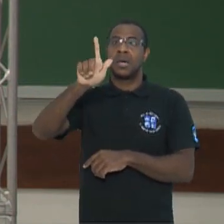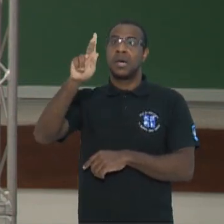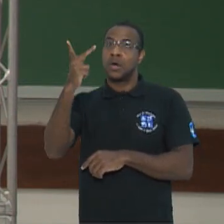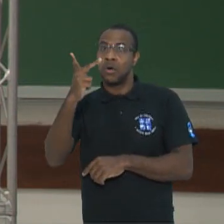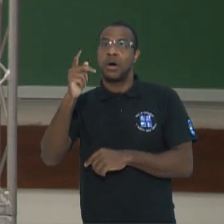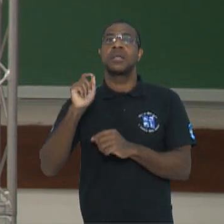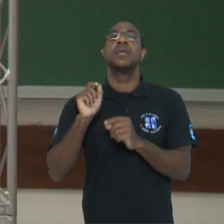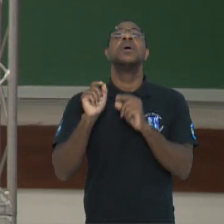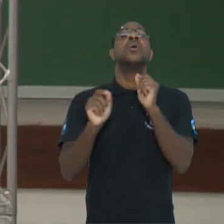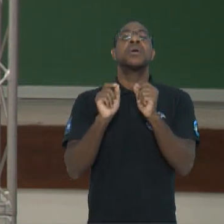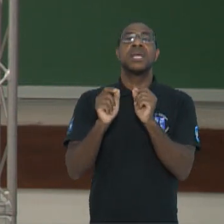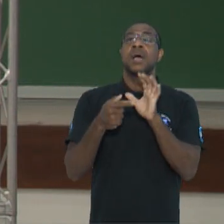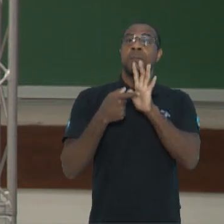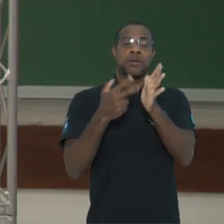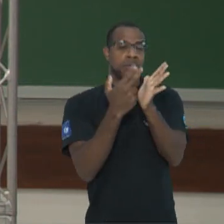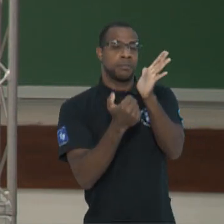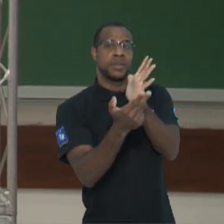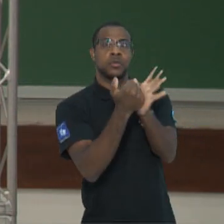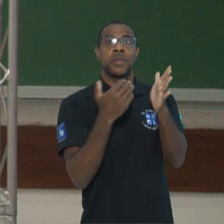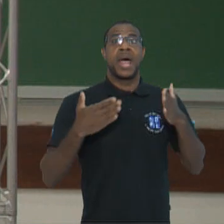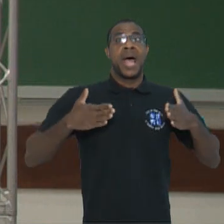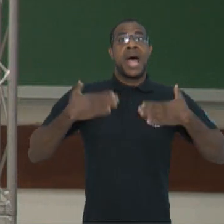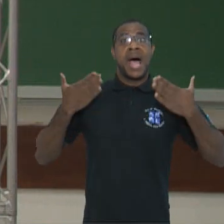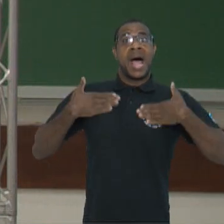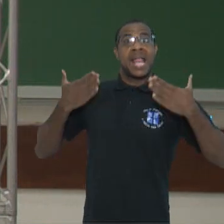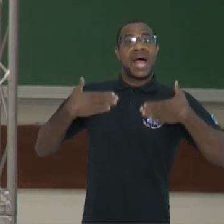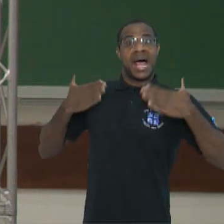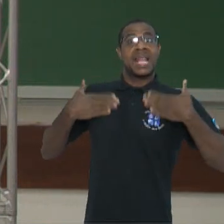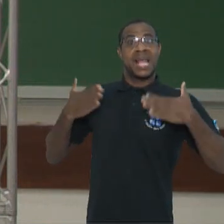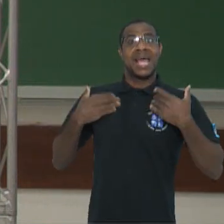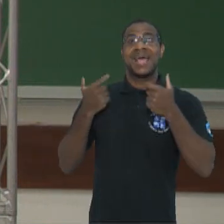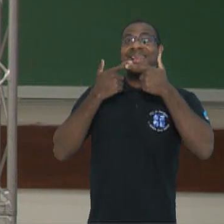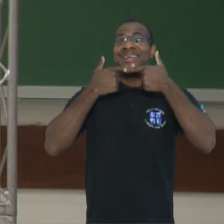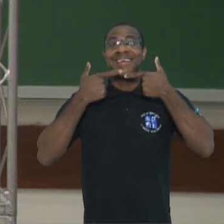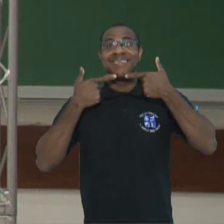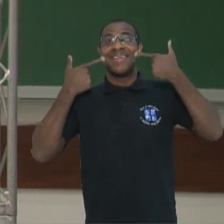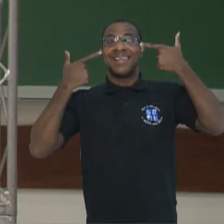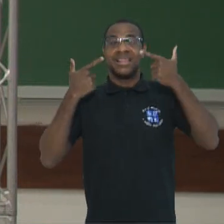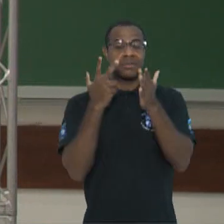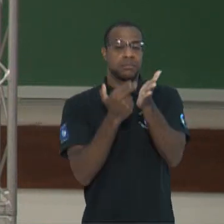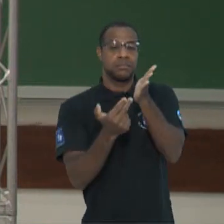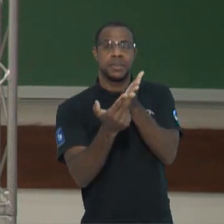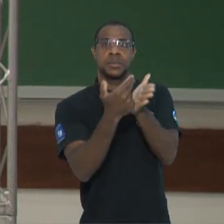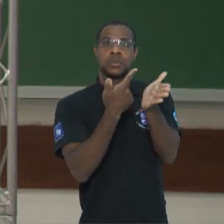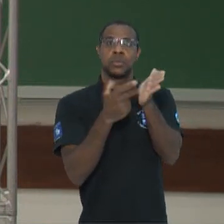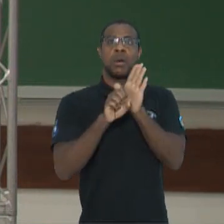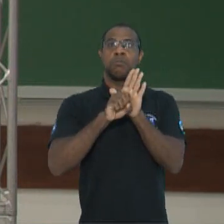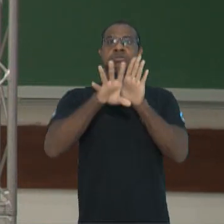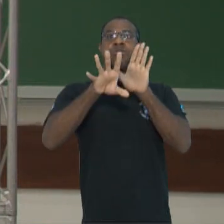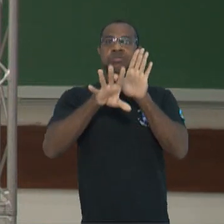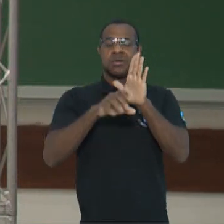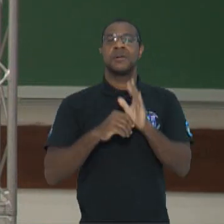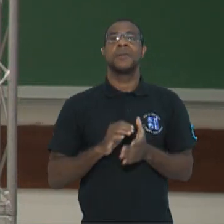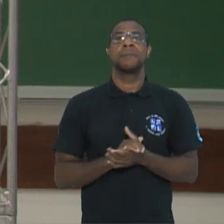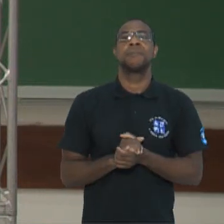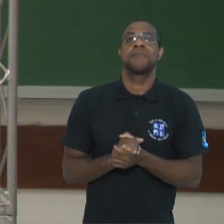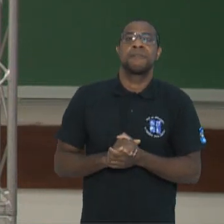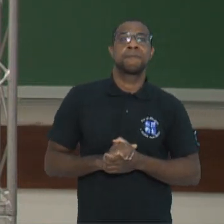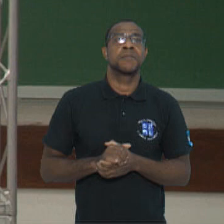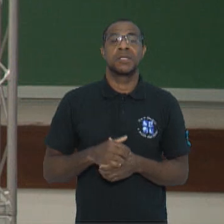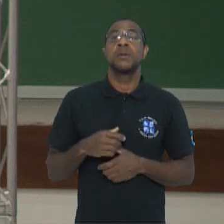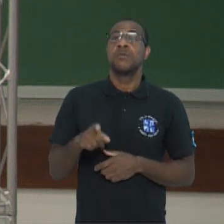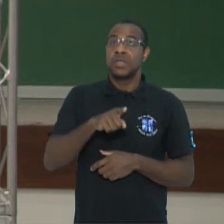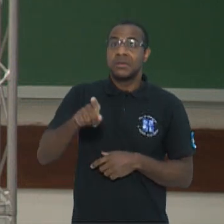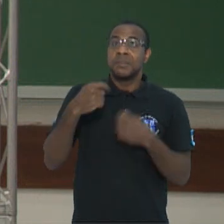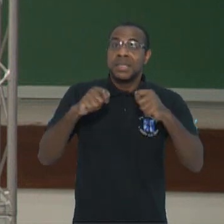esses escritores, sobre esses pintores, para quê? Para que a partir daí vocês possam entender um pouco mais o sentimento deles